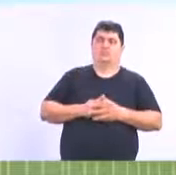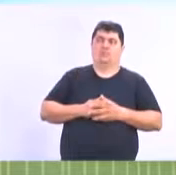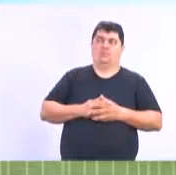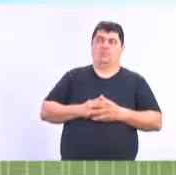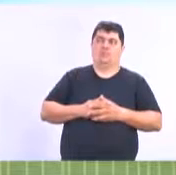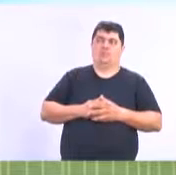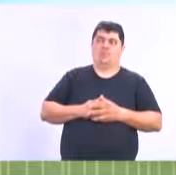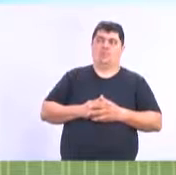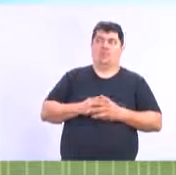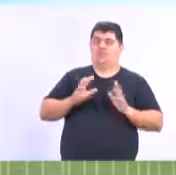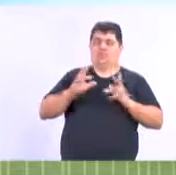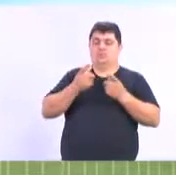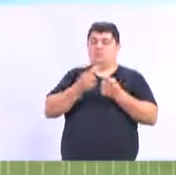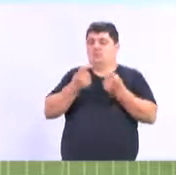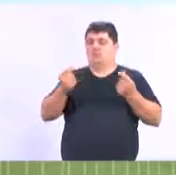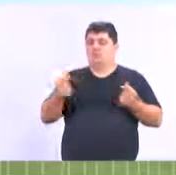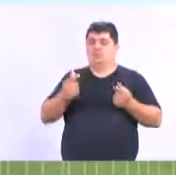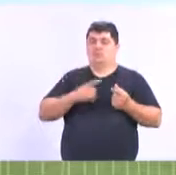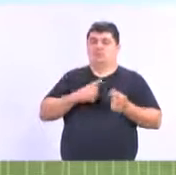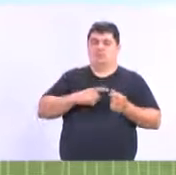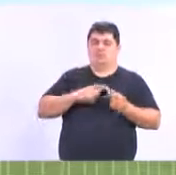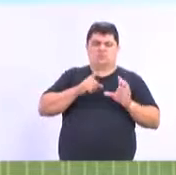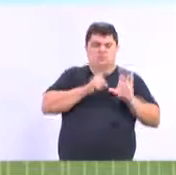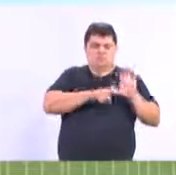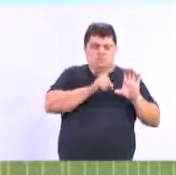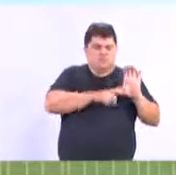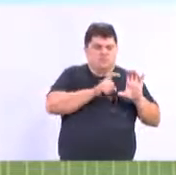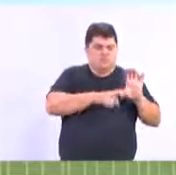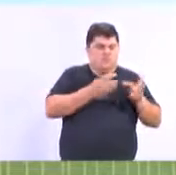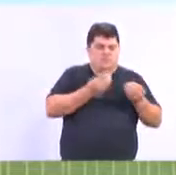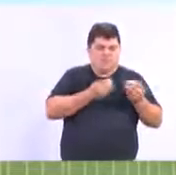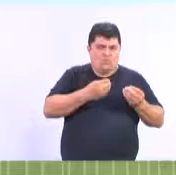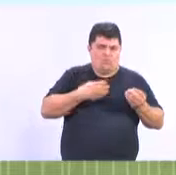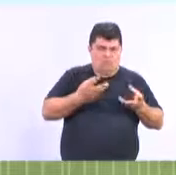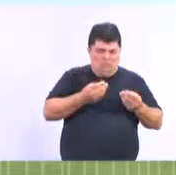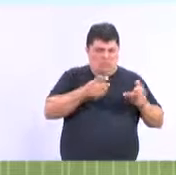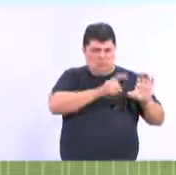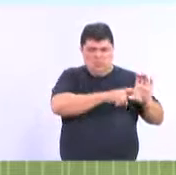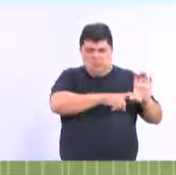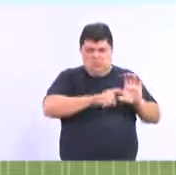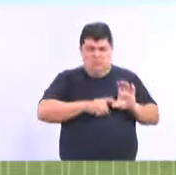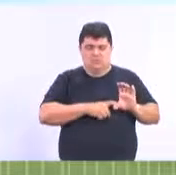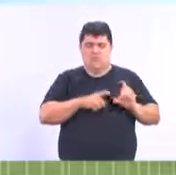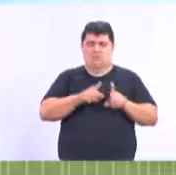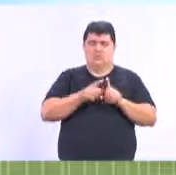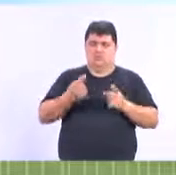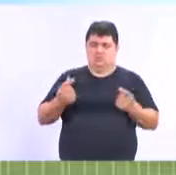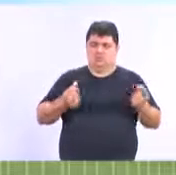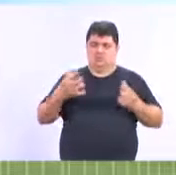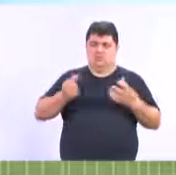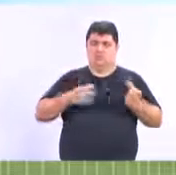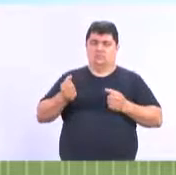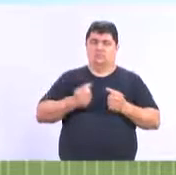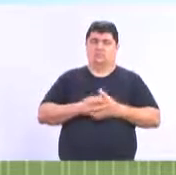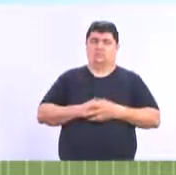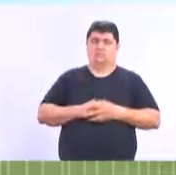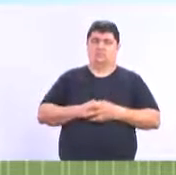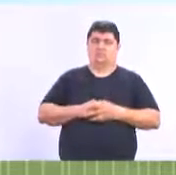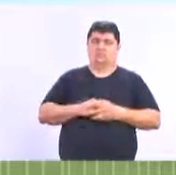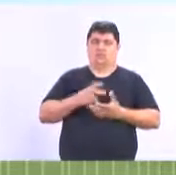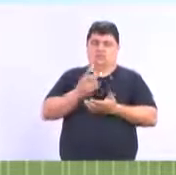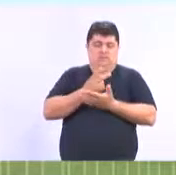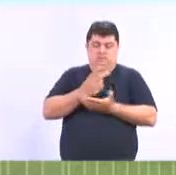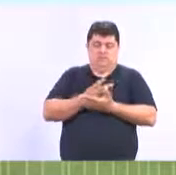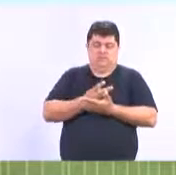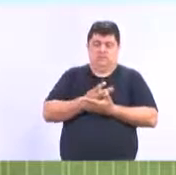dinheiro. Aí depois eu tenho endividamento, a qualidade da minha dívida, como é que estão as minhas dívidas, e rentabilidade. Um alimenta o outro. Quando